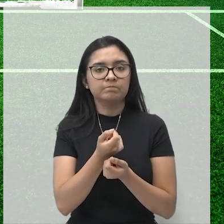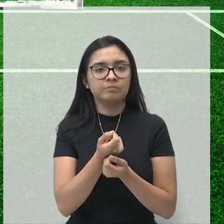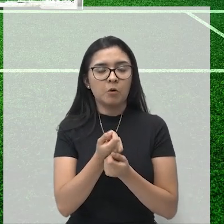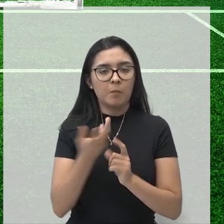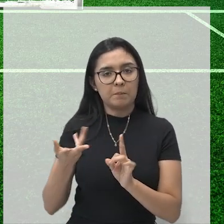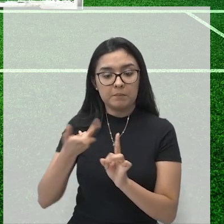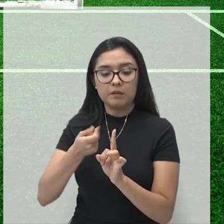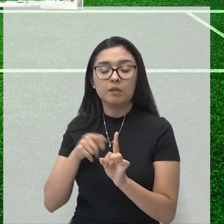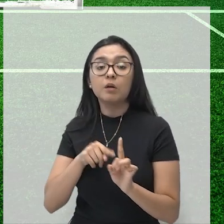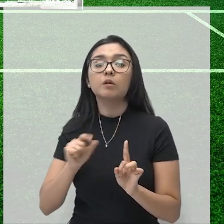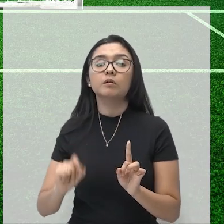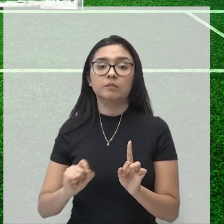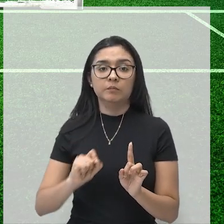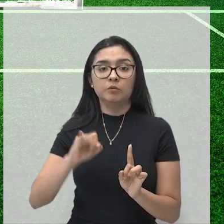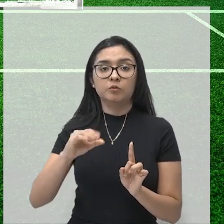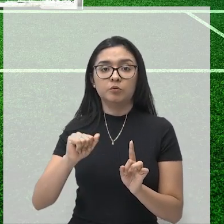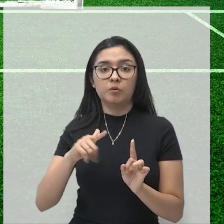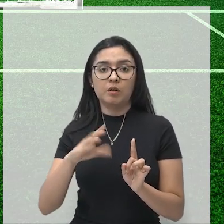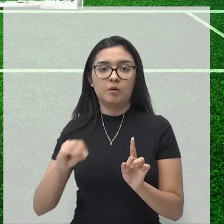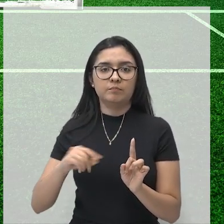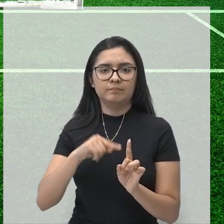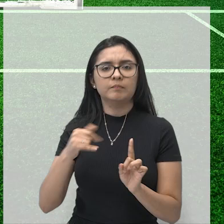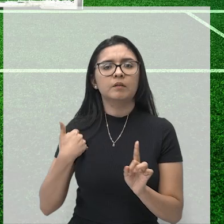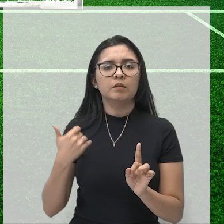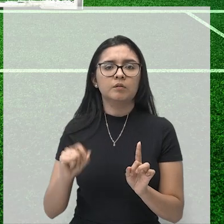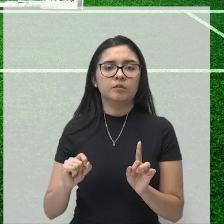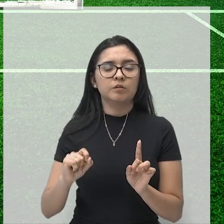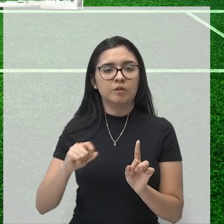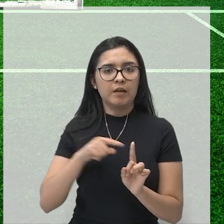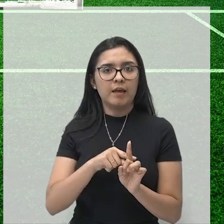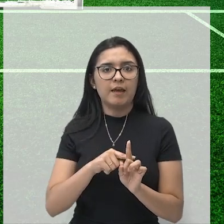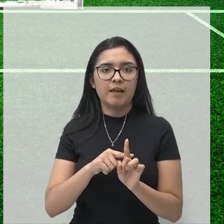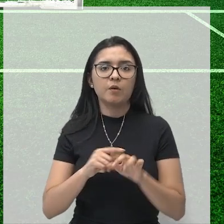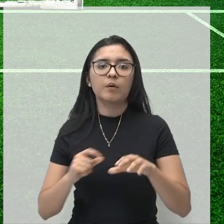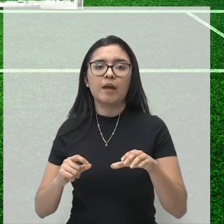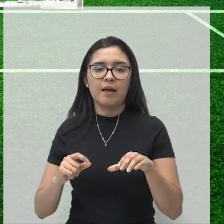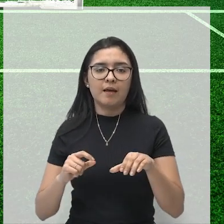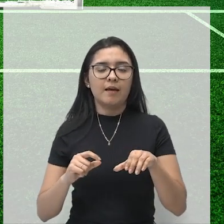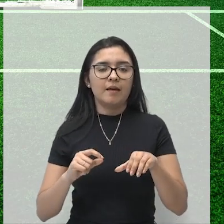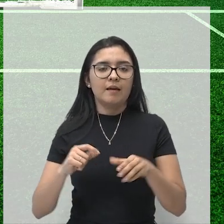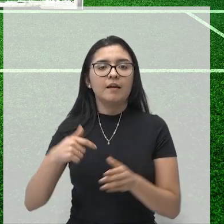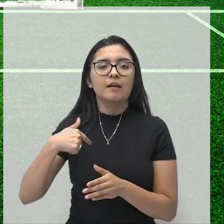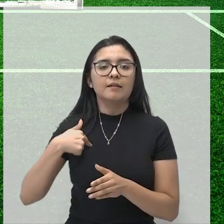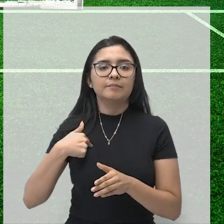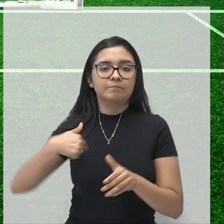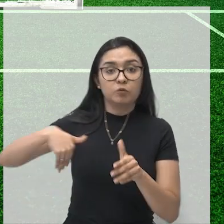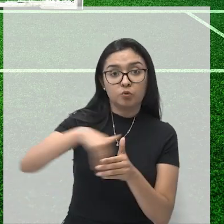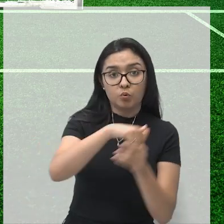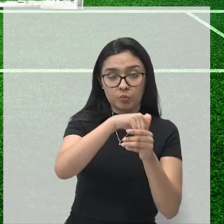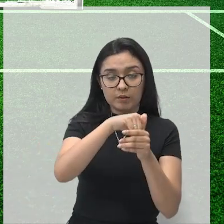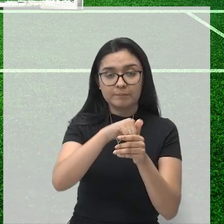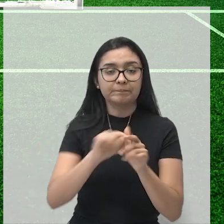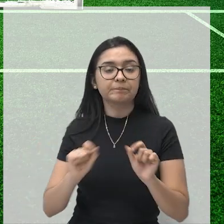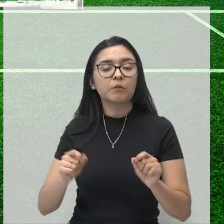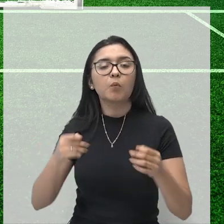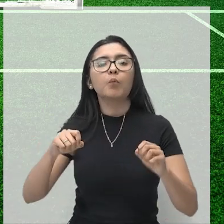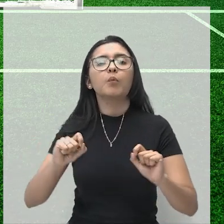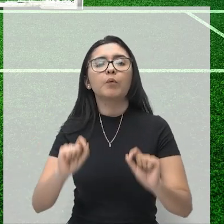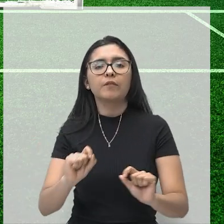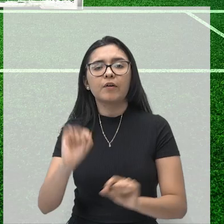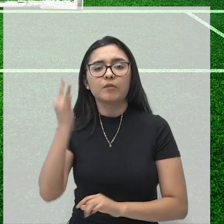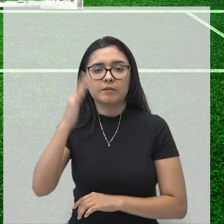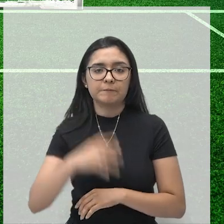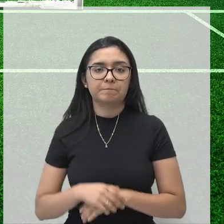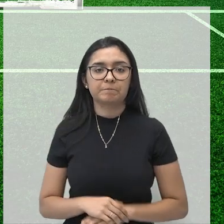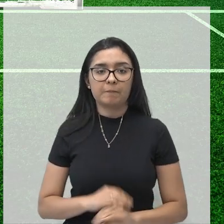surpreendente para a sua idade, João chuta. O que ele vai acontecer? Ele